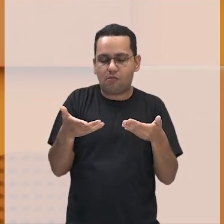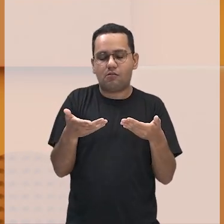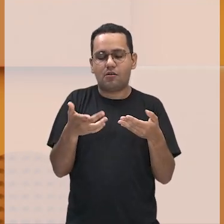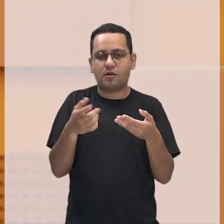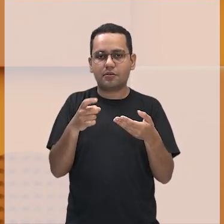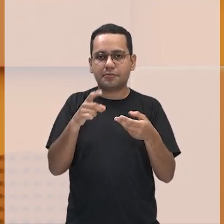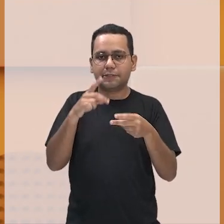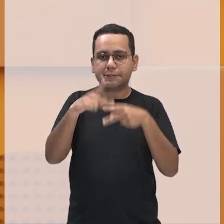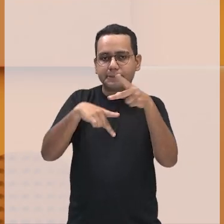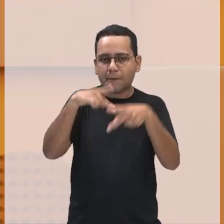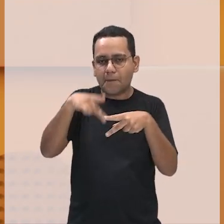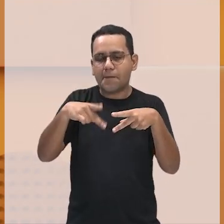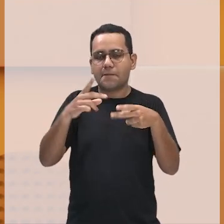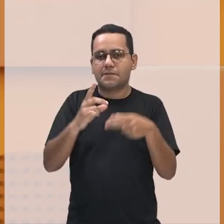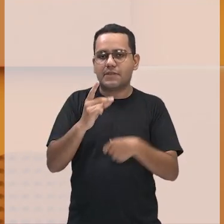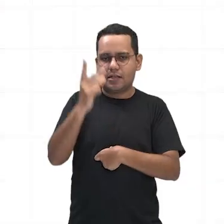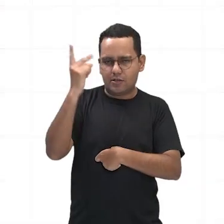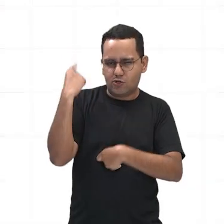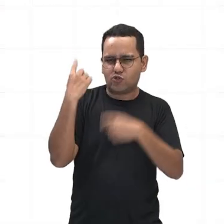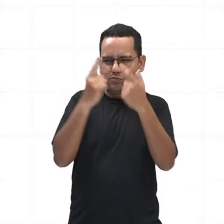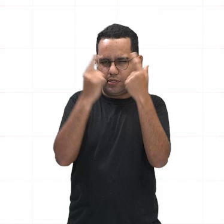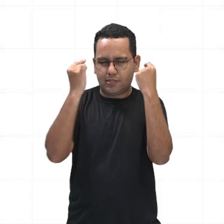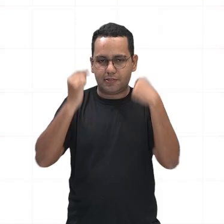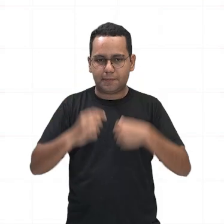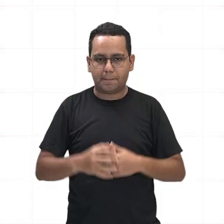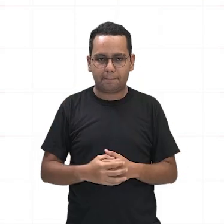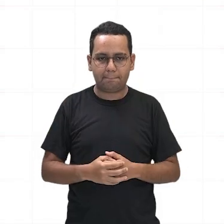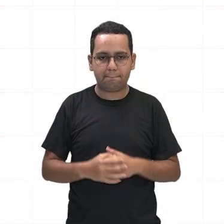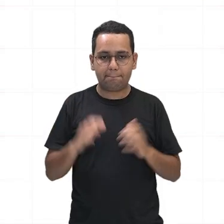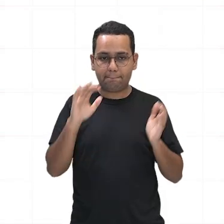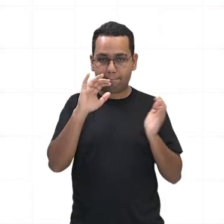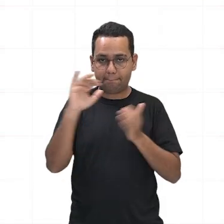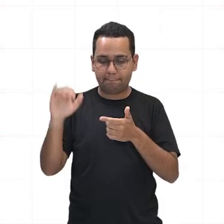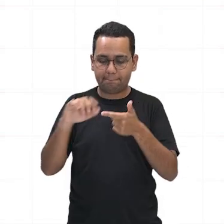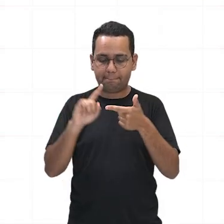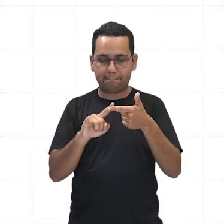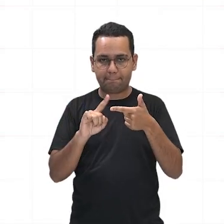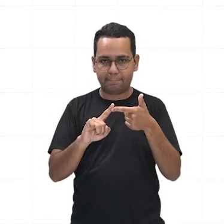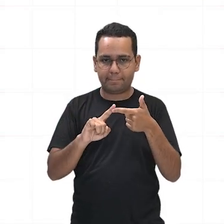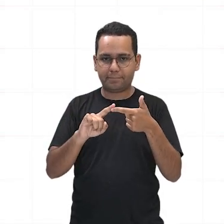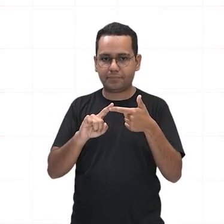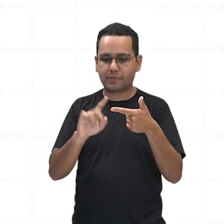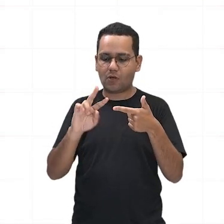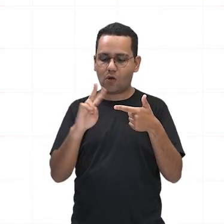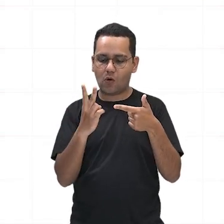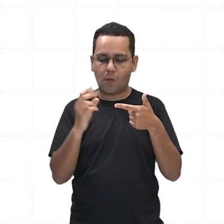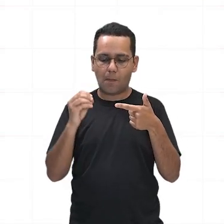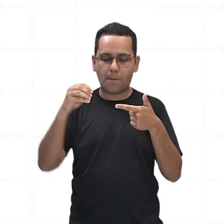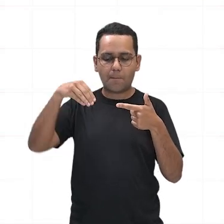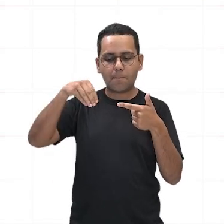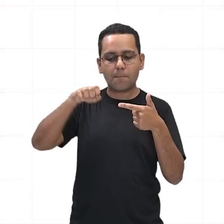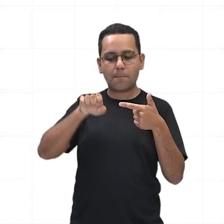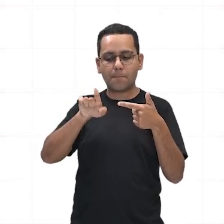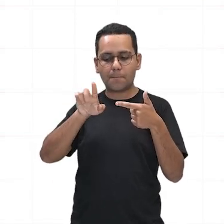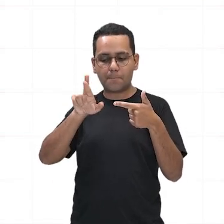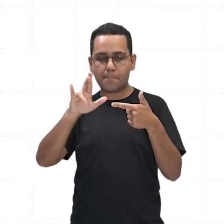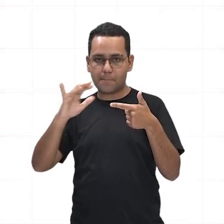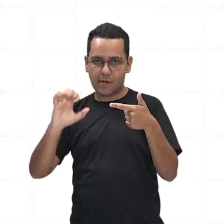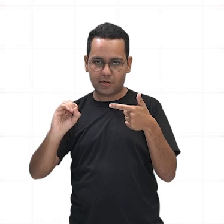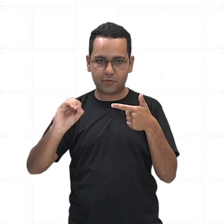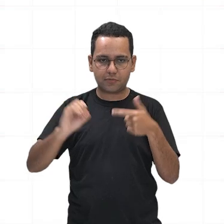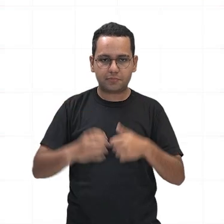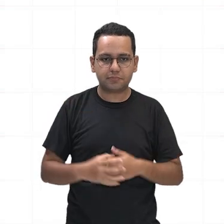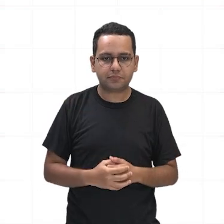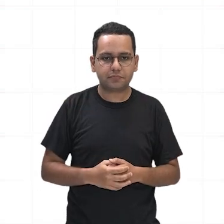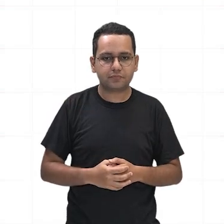da Grécia Antiga. Acompanhe, então, comigo agora o período homérico, tá? O período homérico